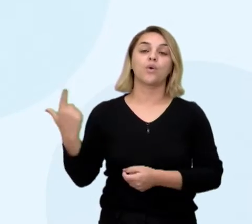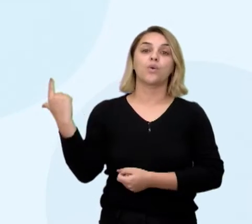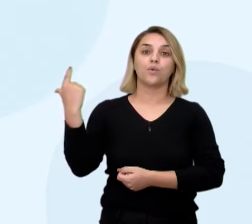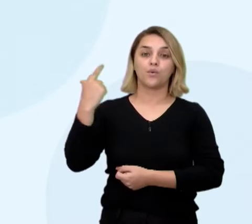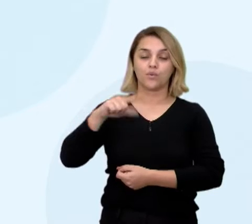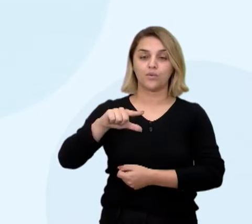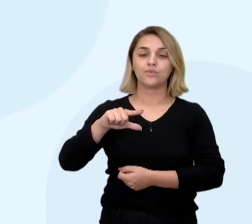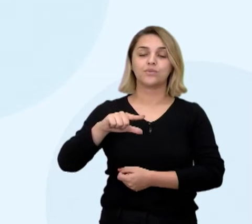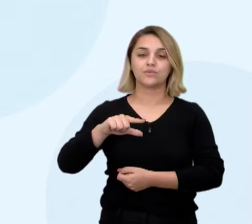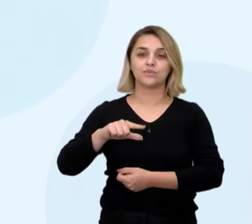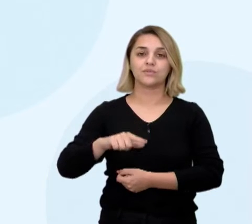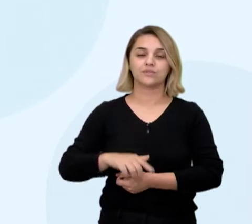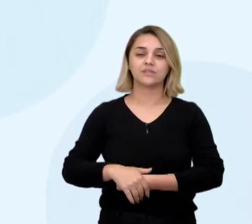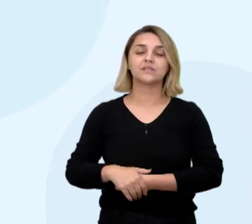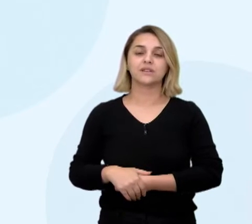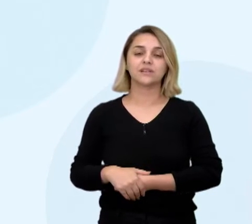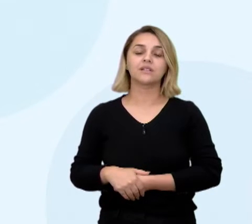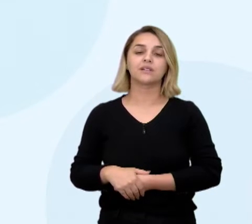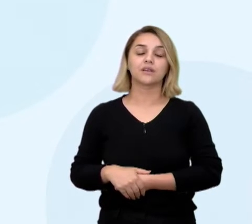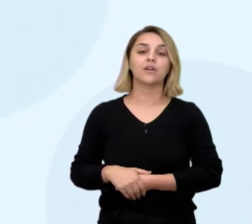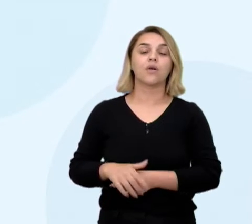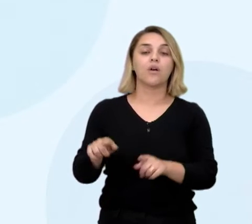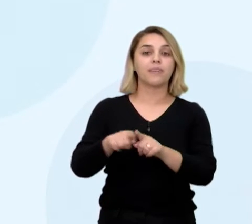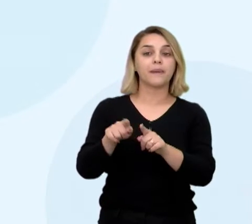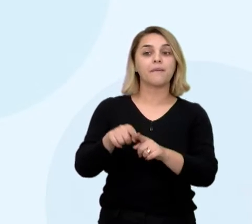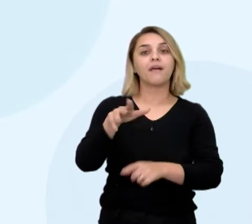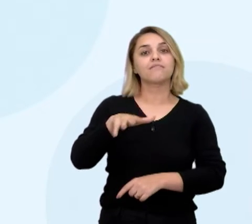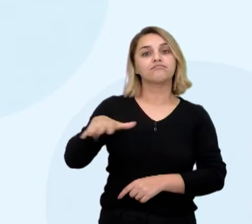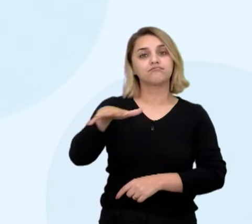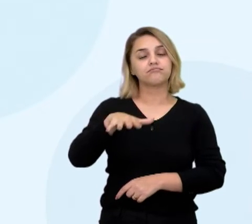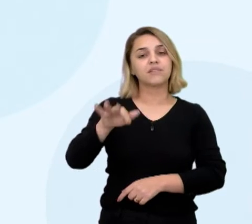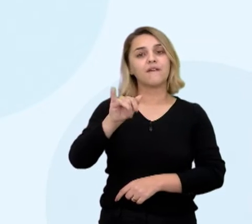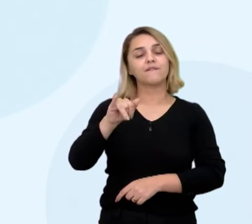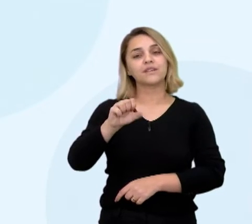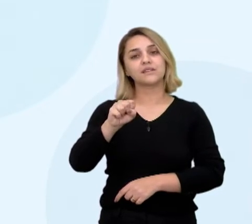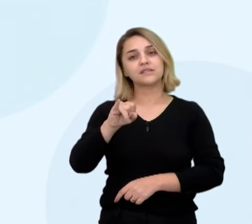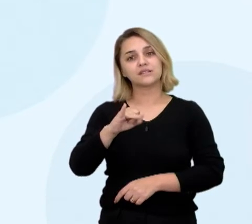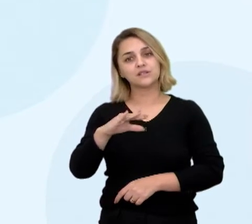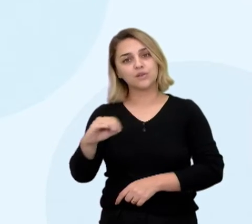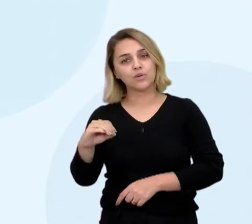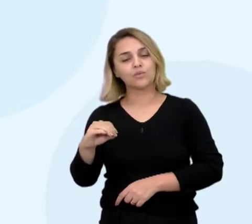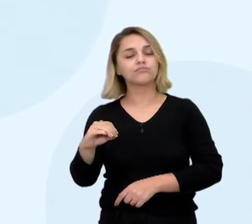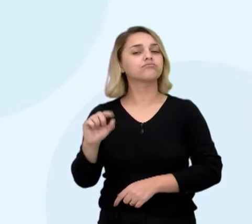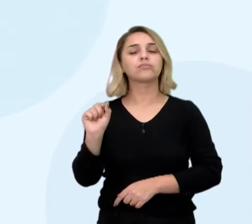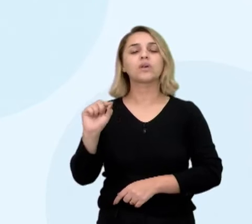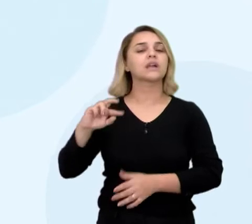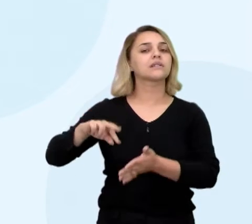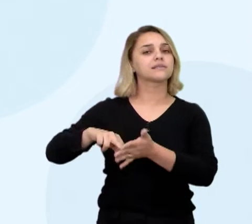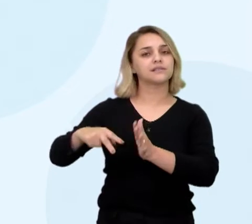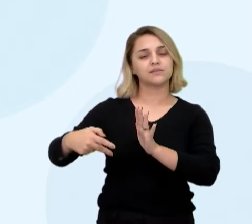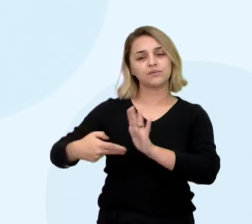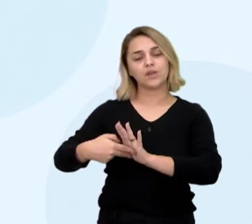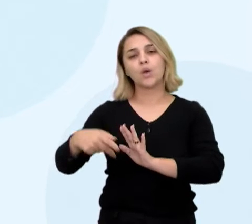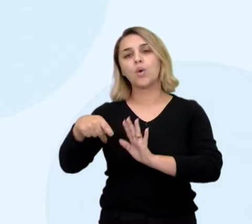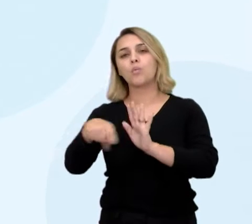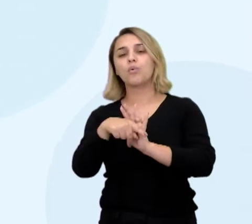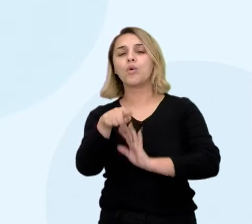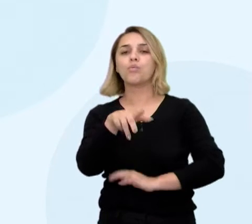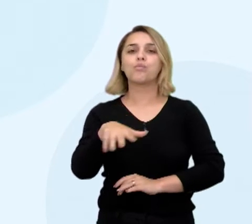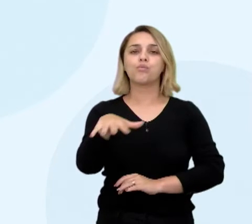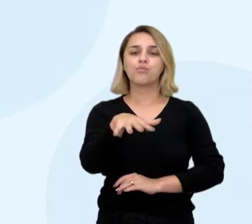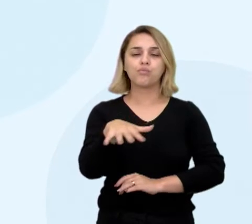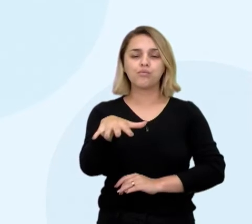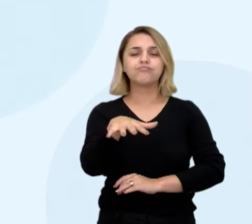bem governado pelas leis quanto o mundo físico. Por que ele está dizendo isso? Porque, olha só, o mundo físico, ele é governado por